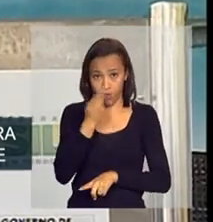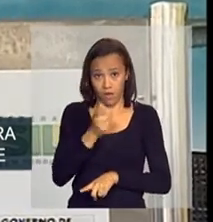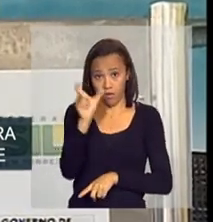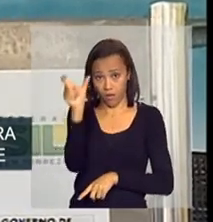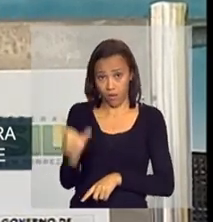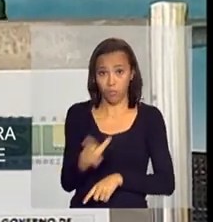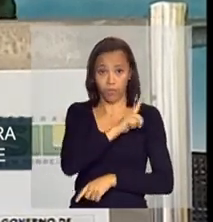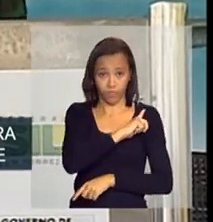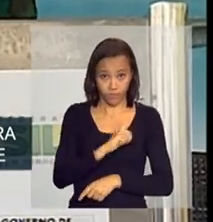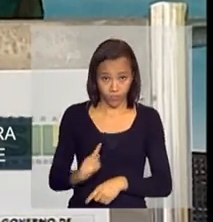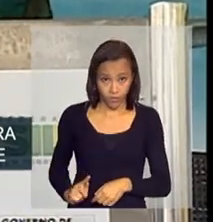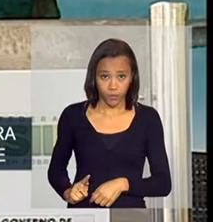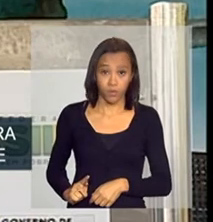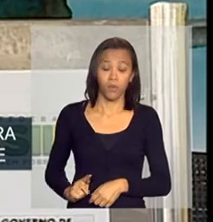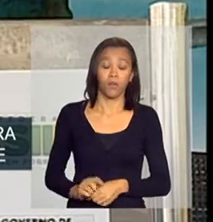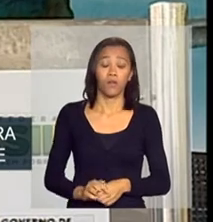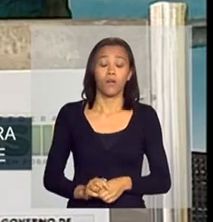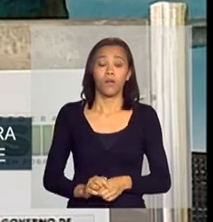Deda